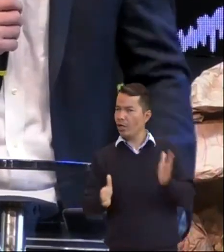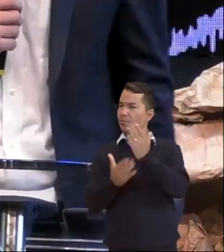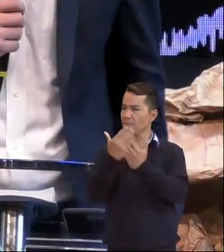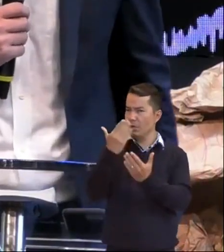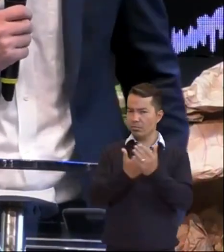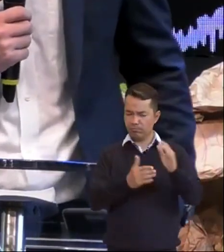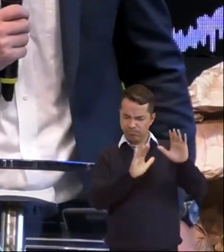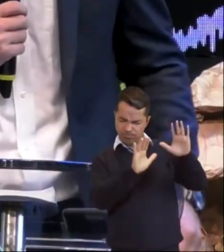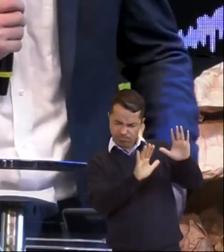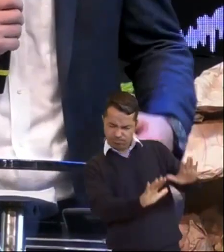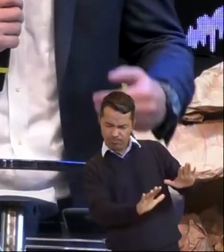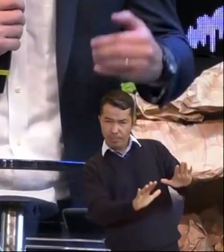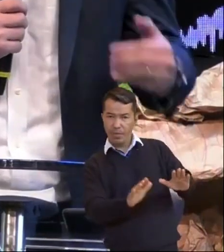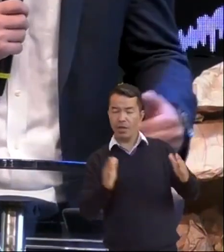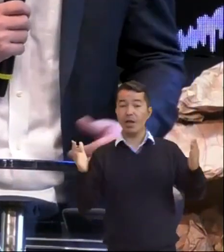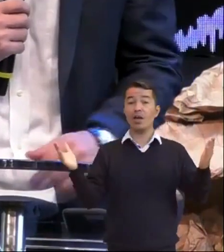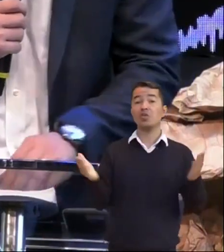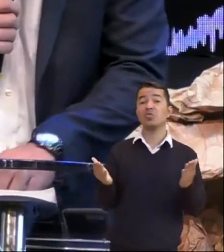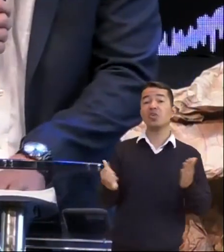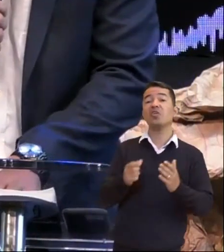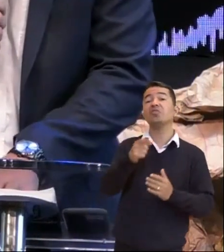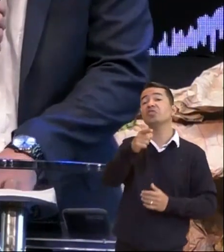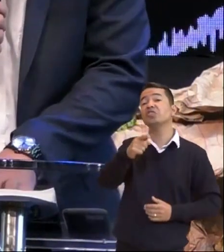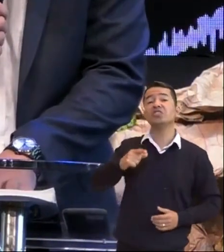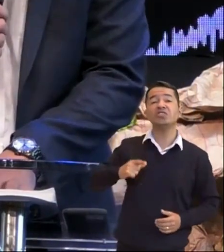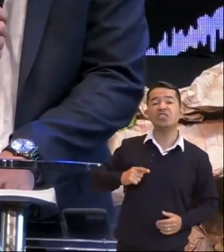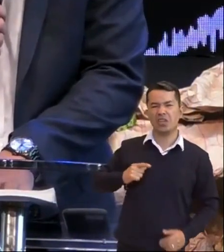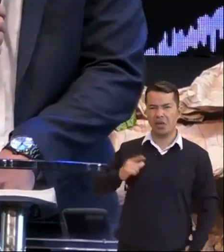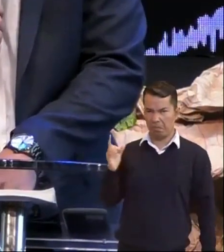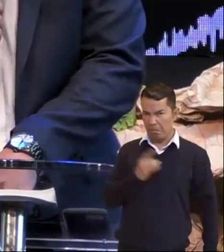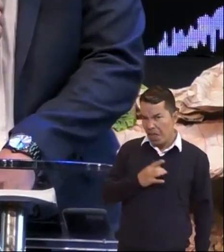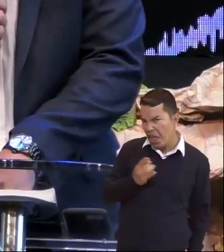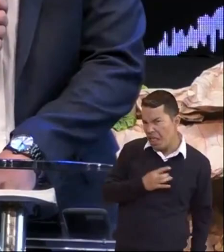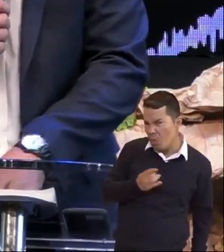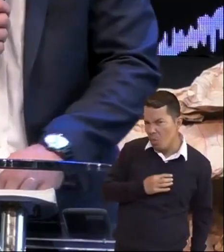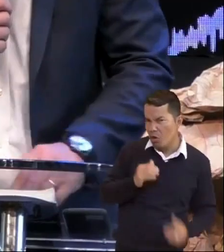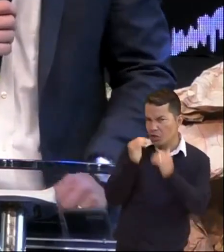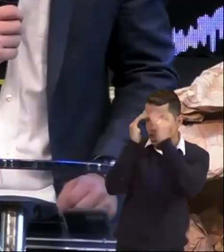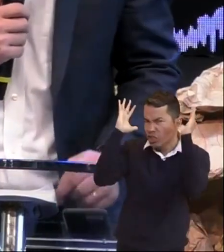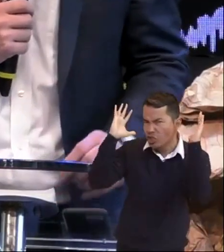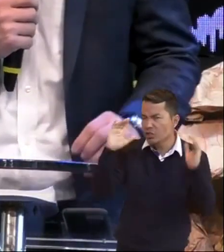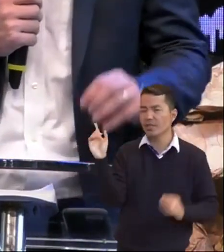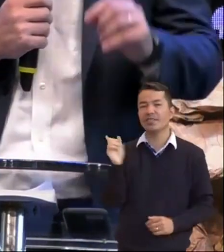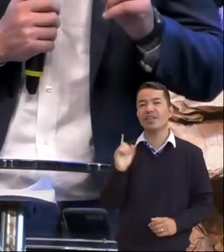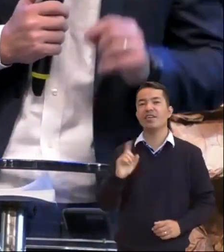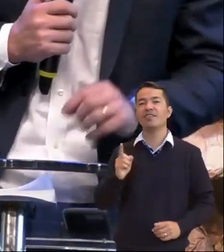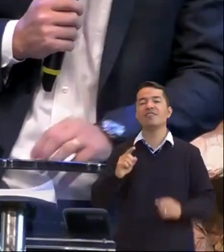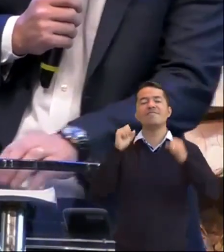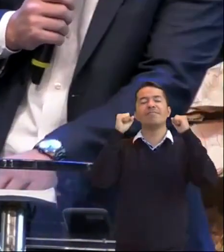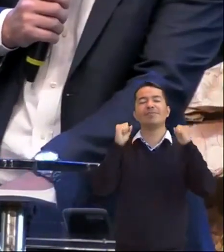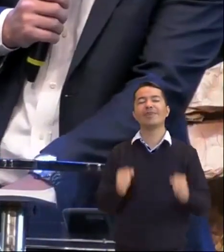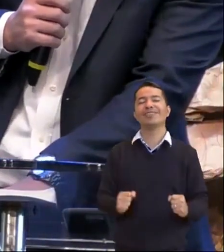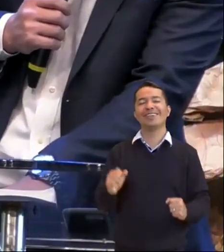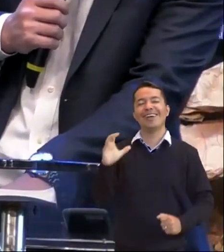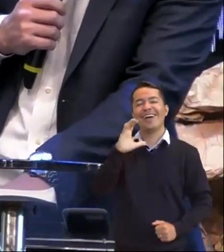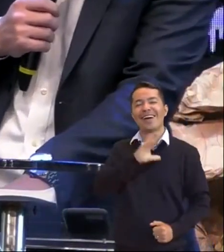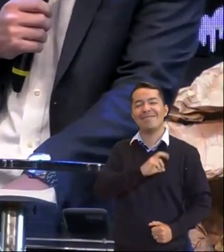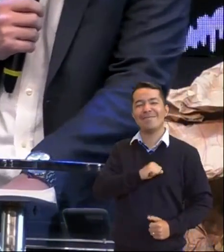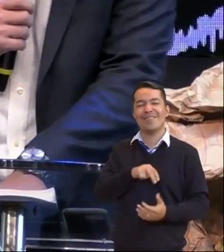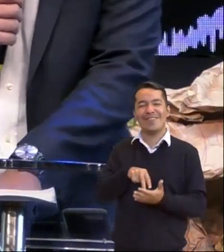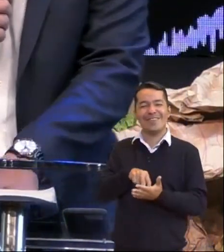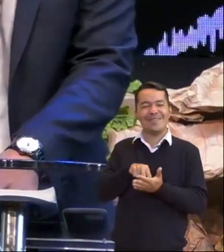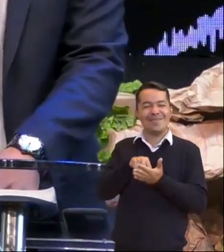Pois Deus não nos tem dado espírito de covardia, mas de poder, de amor e de equilíbrio. Portanto, não